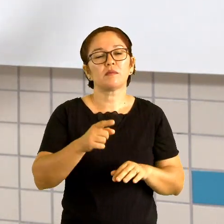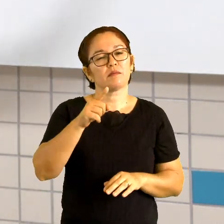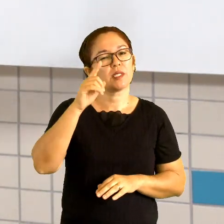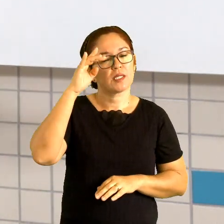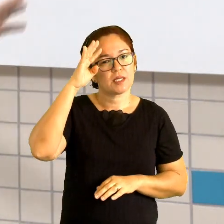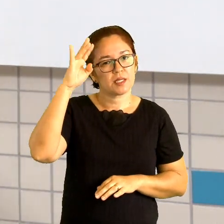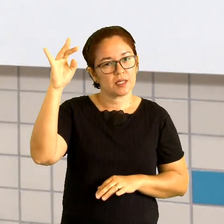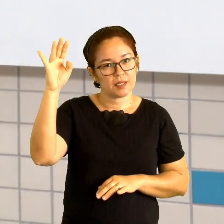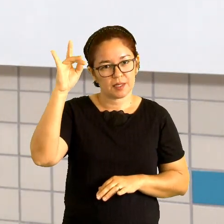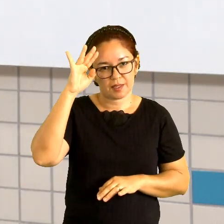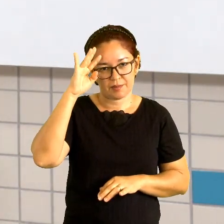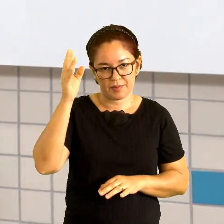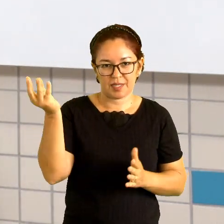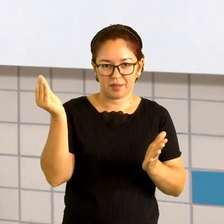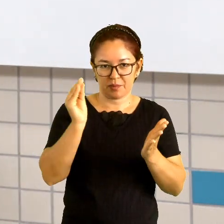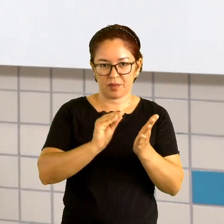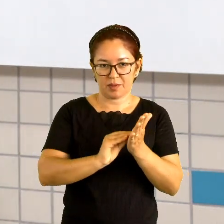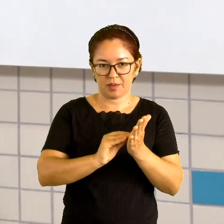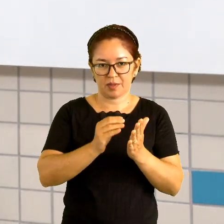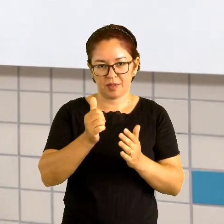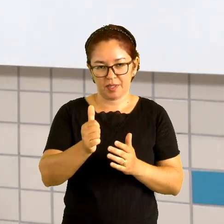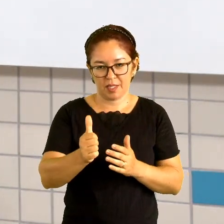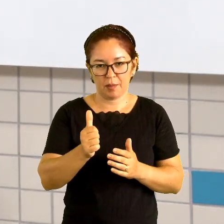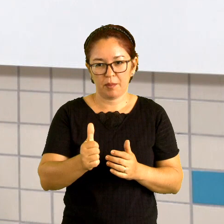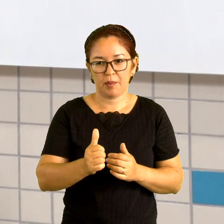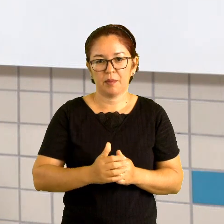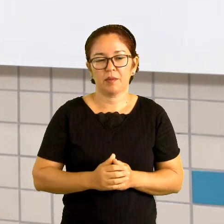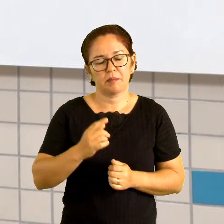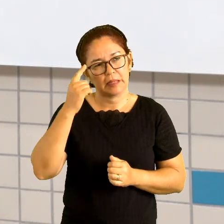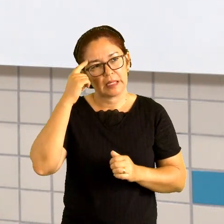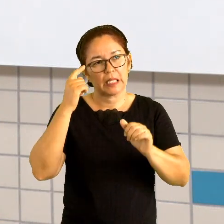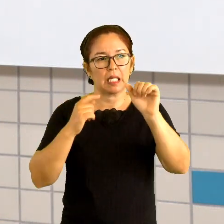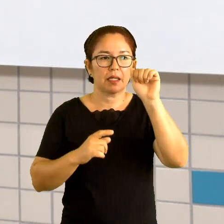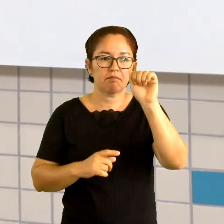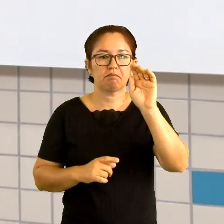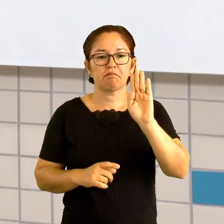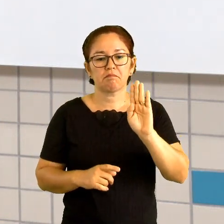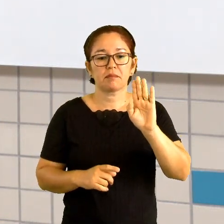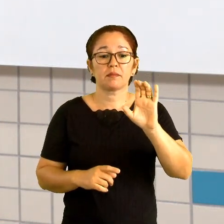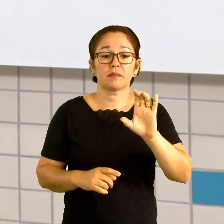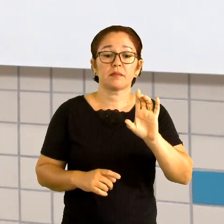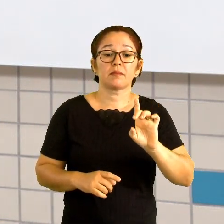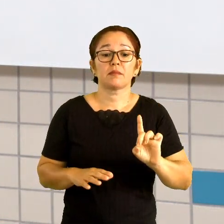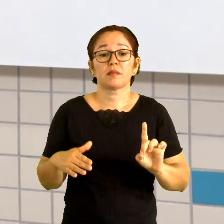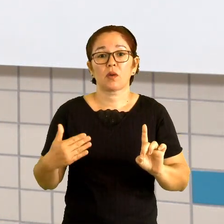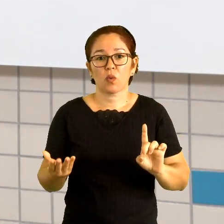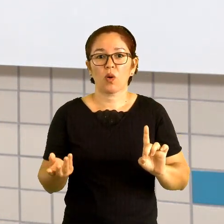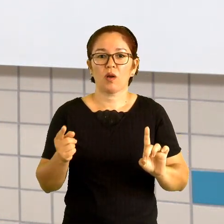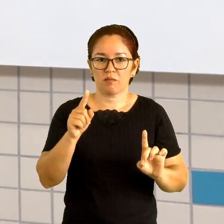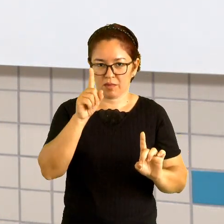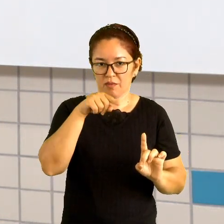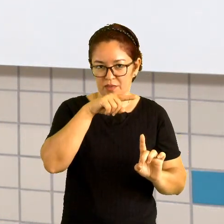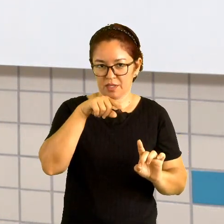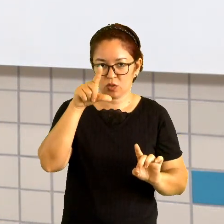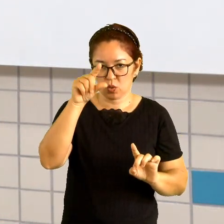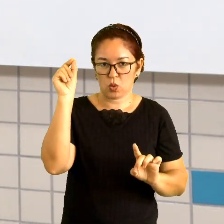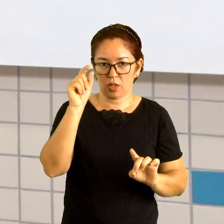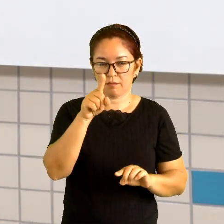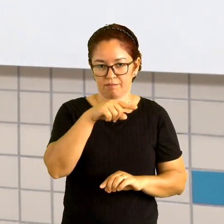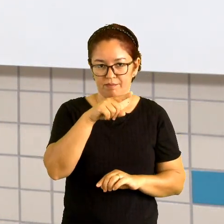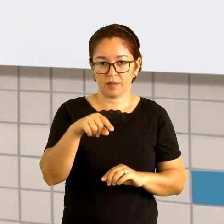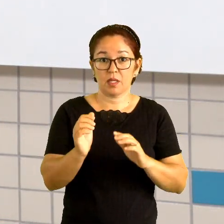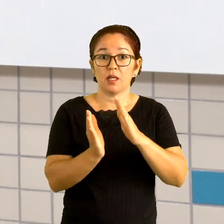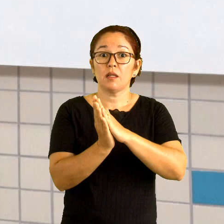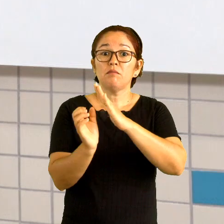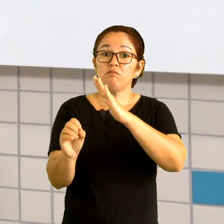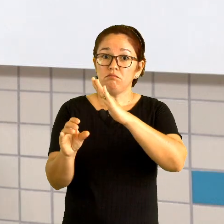todo o conto de fadas com a princesa. Aí você vai aí e marca, ok? Que lá na plataforma vai estar tudo isso aí